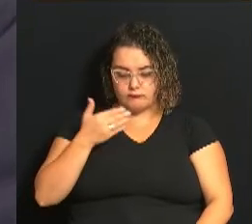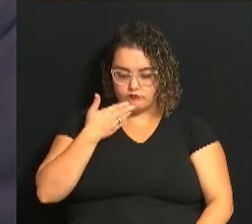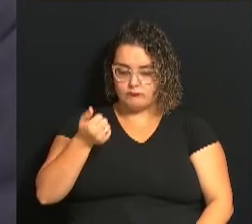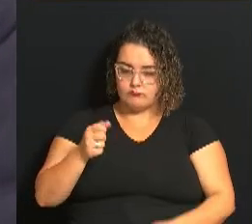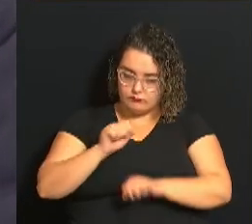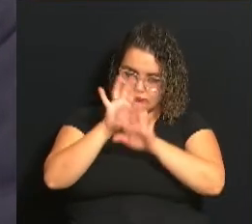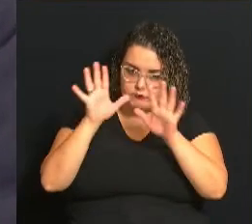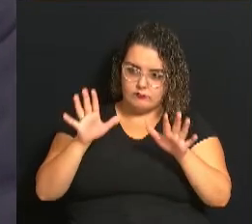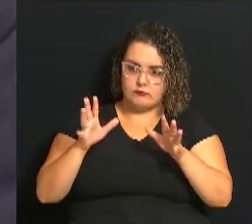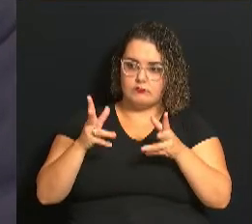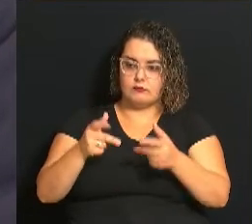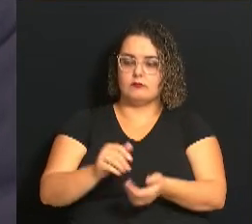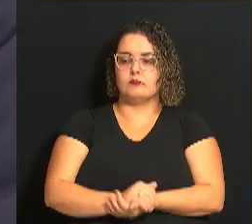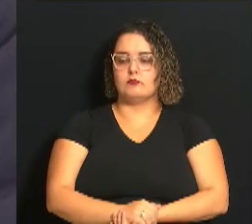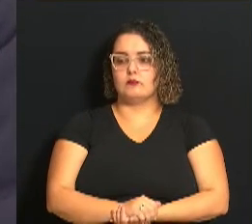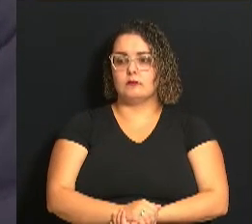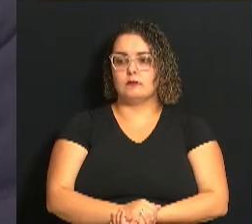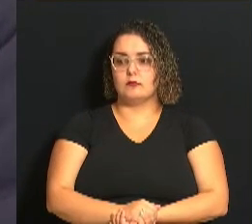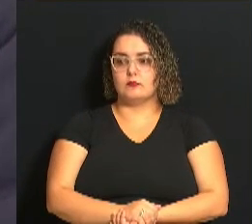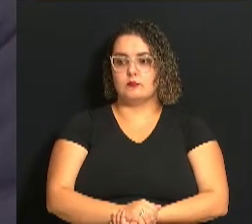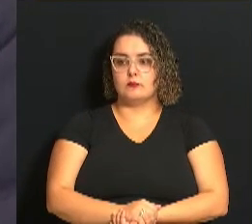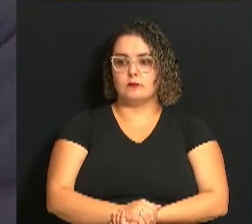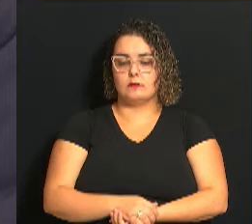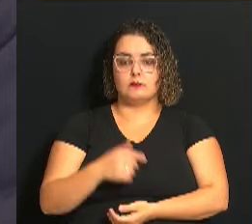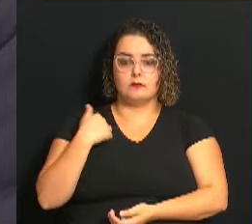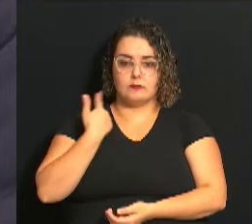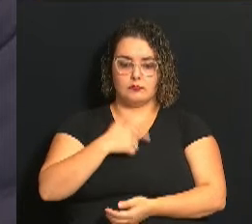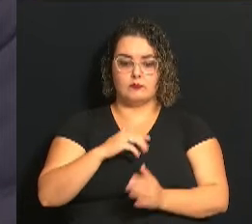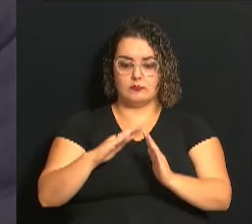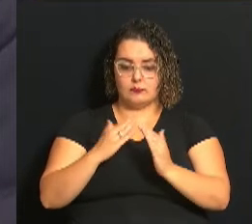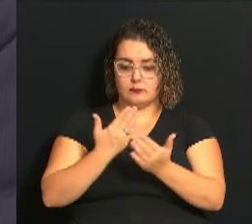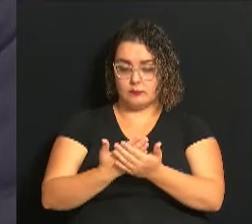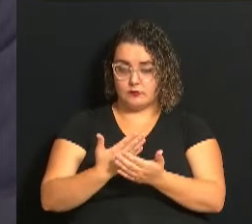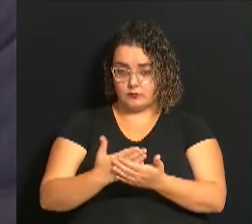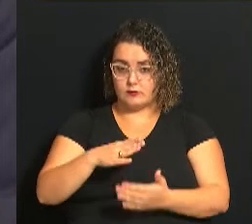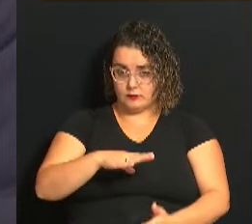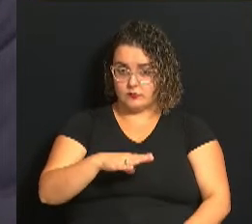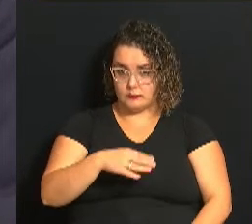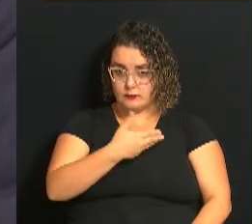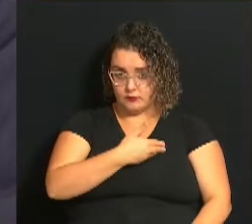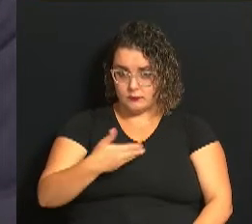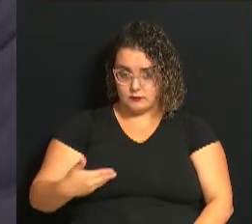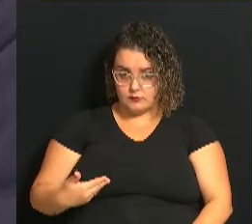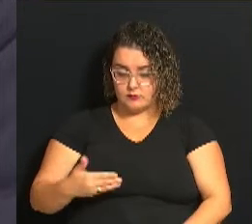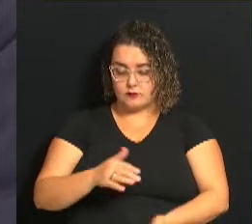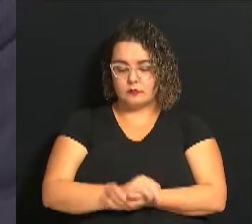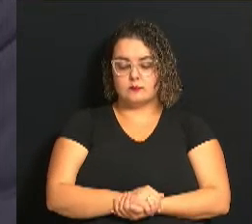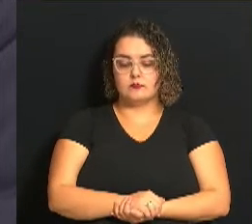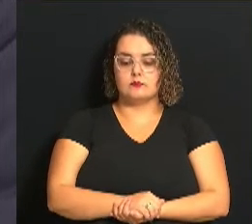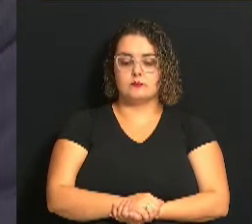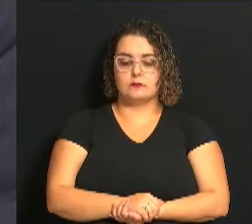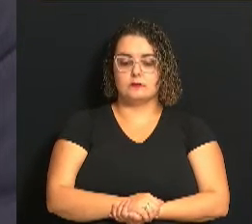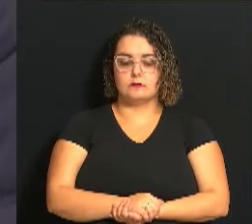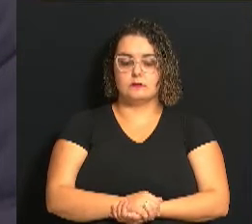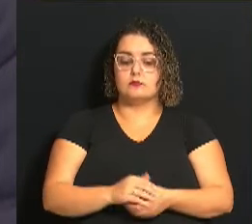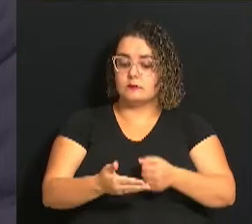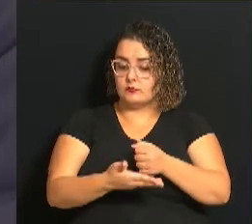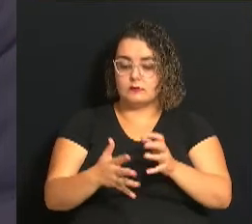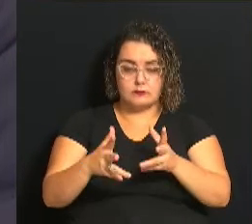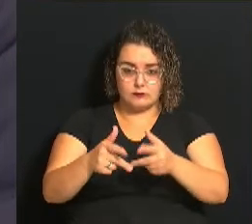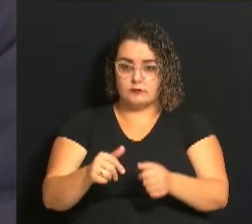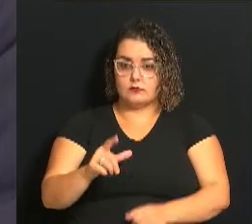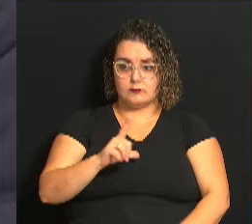para todos. Bem, as nossas escolas municipais, basicamente, todas elas têm uma estrutura